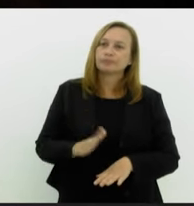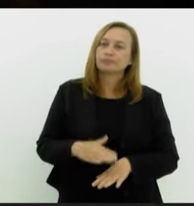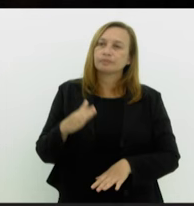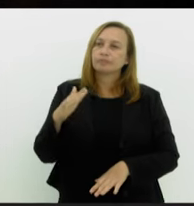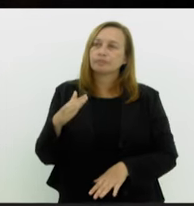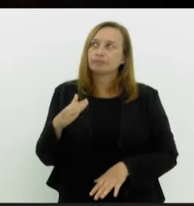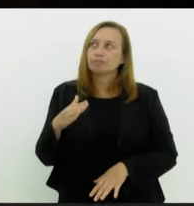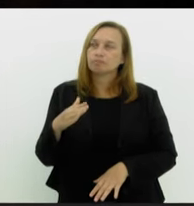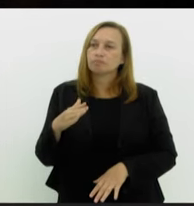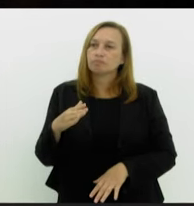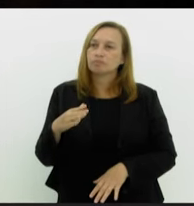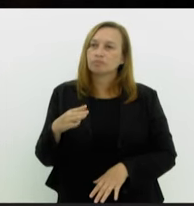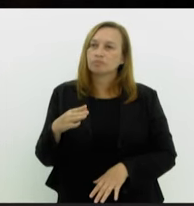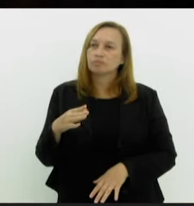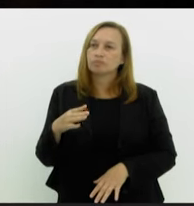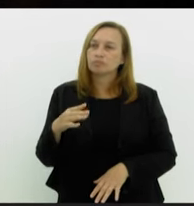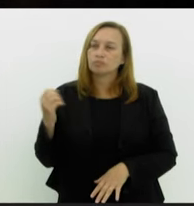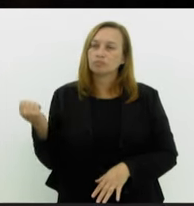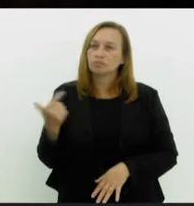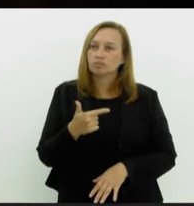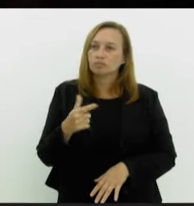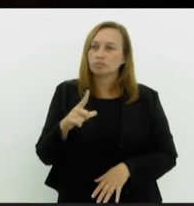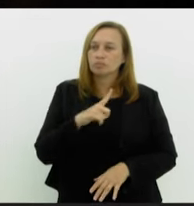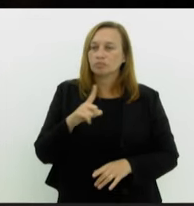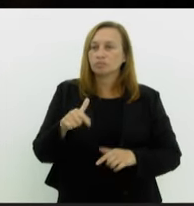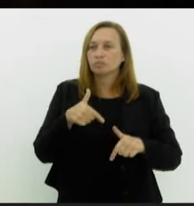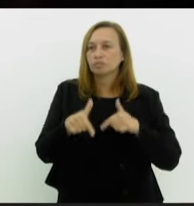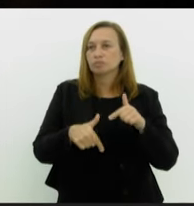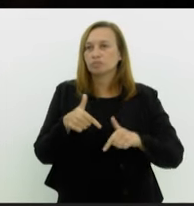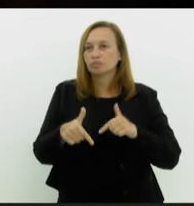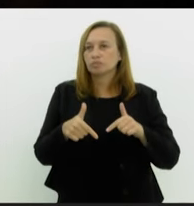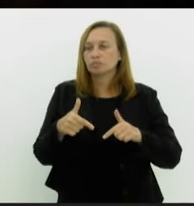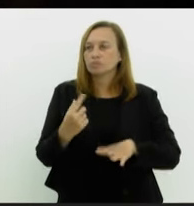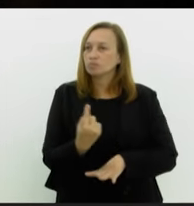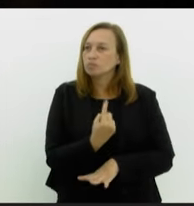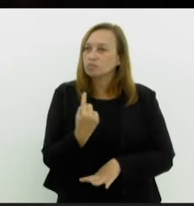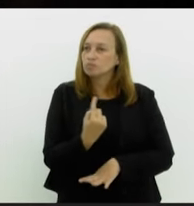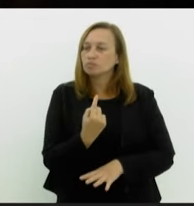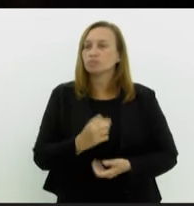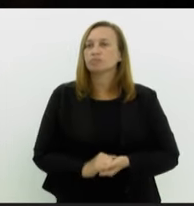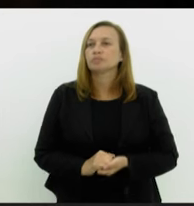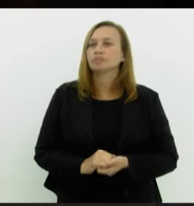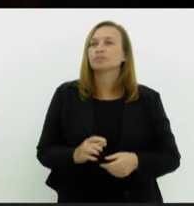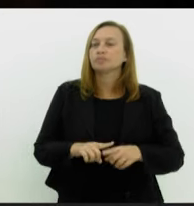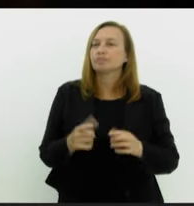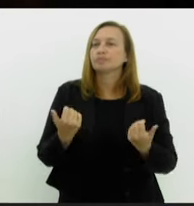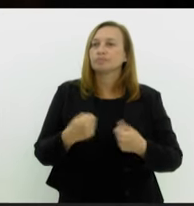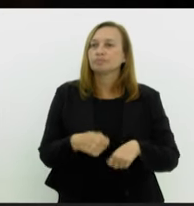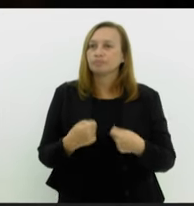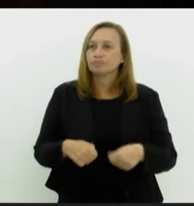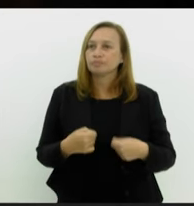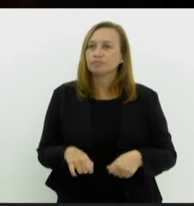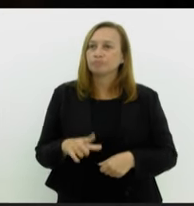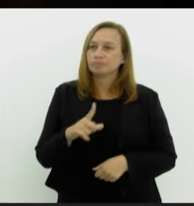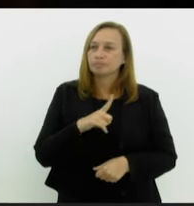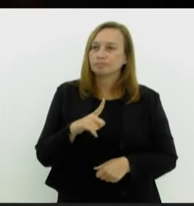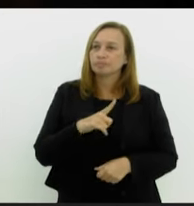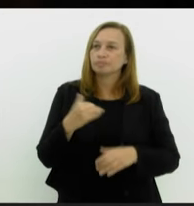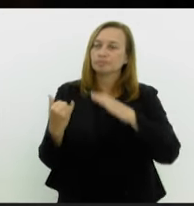eh a gente ter atuações isoladas e a gente precisa ter e